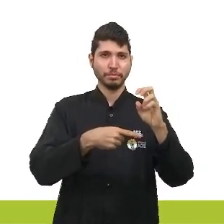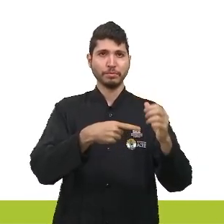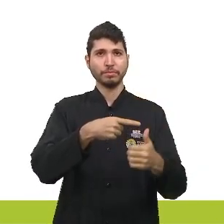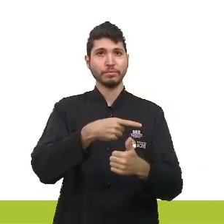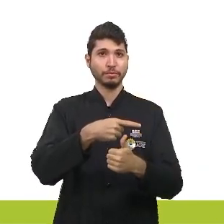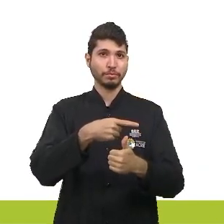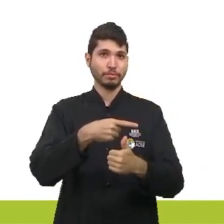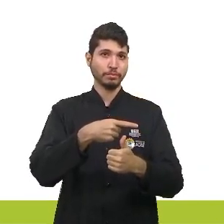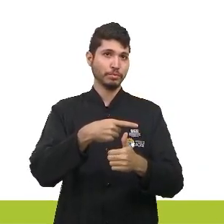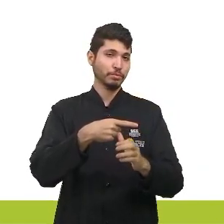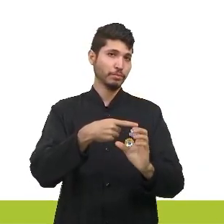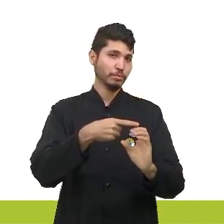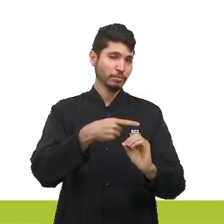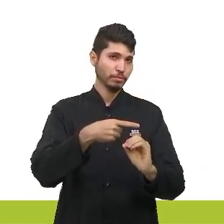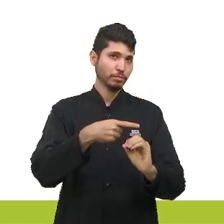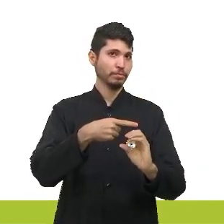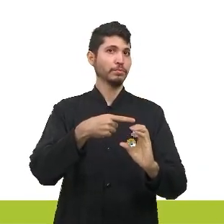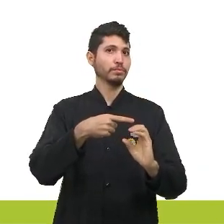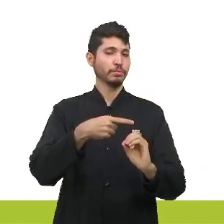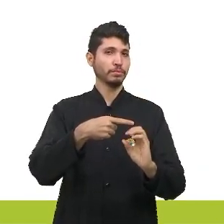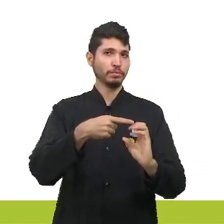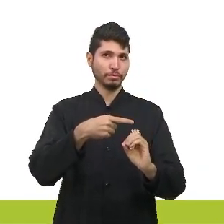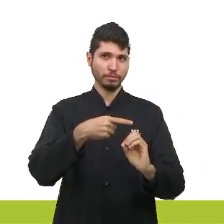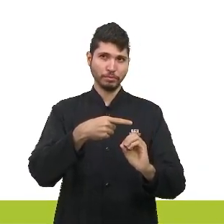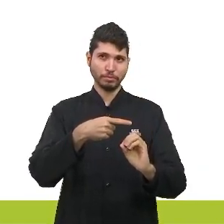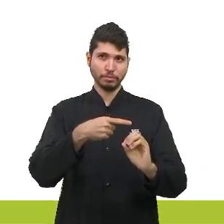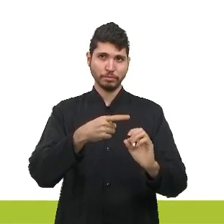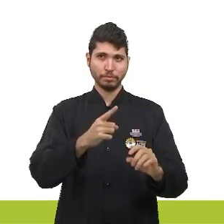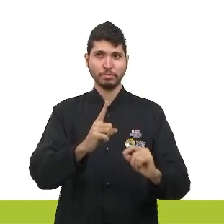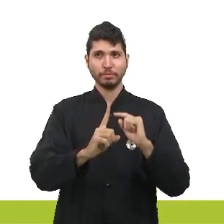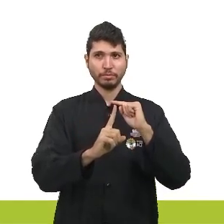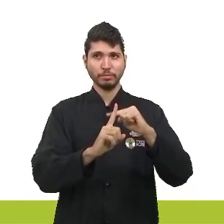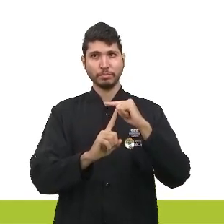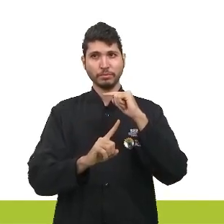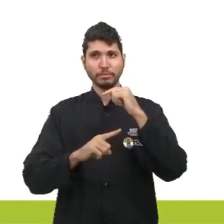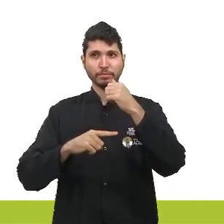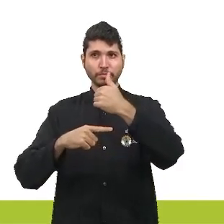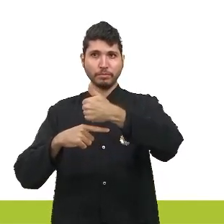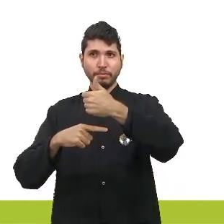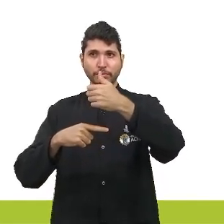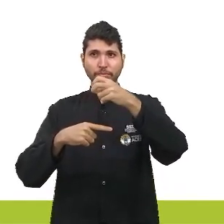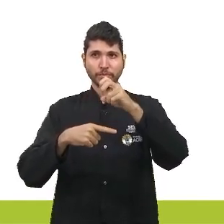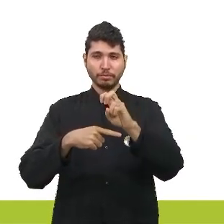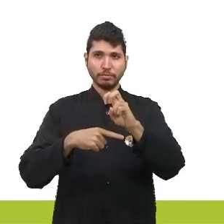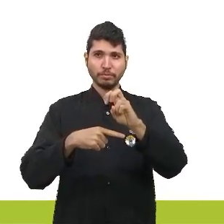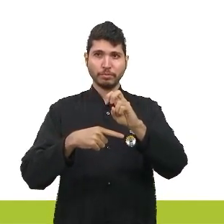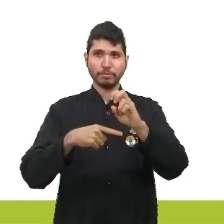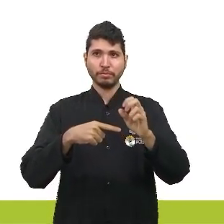mais 15 sobre 1000.